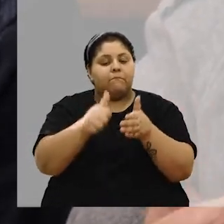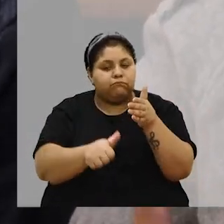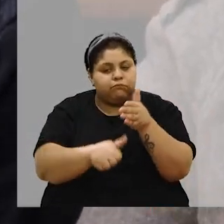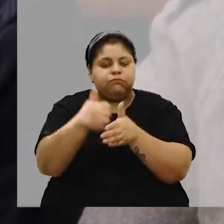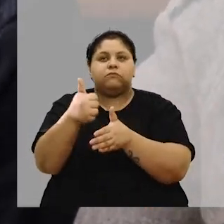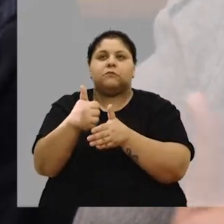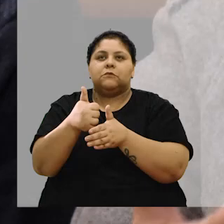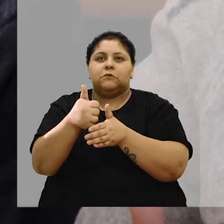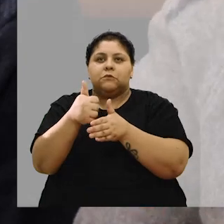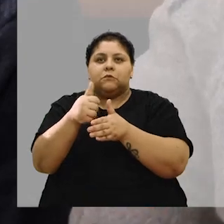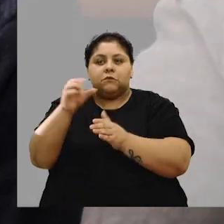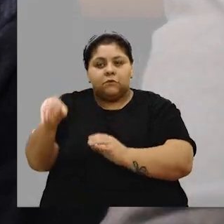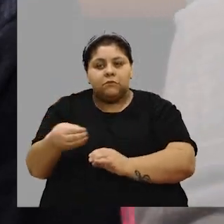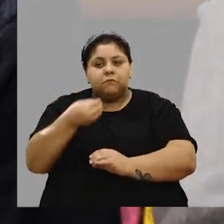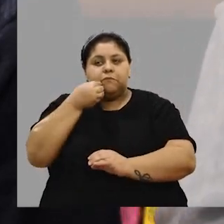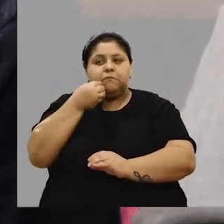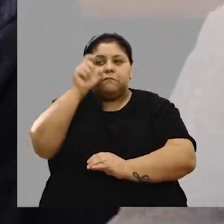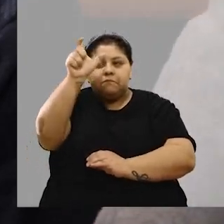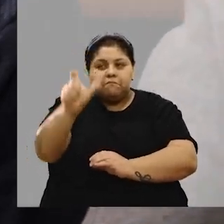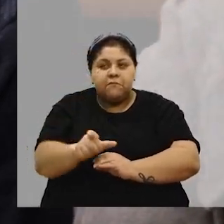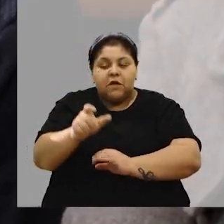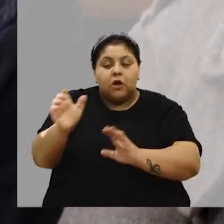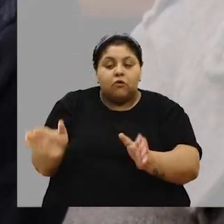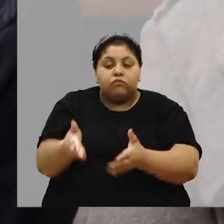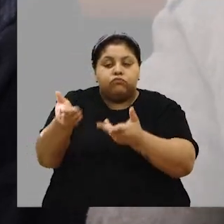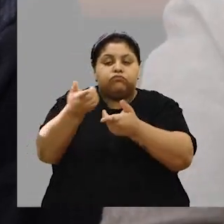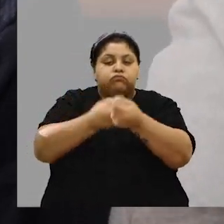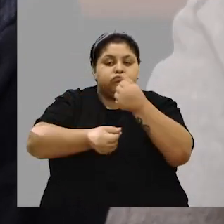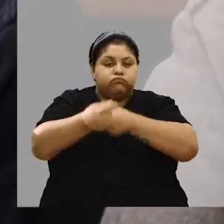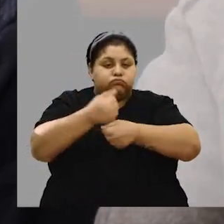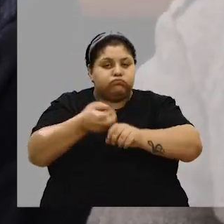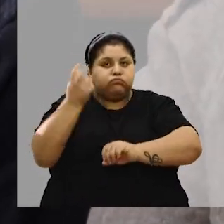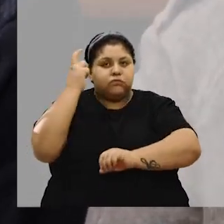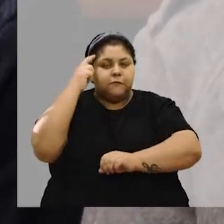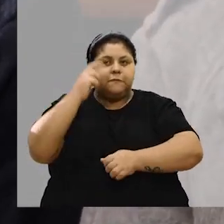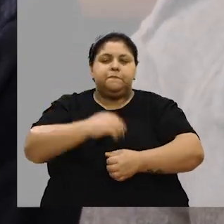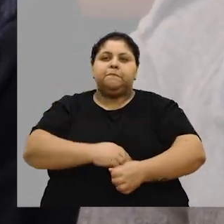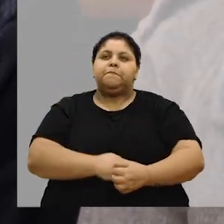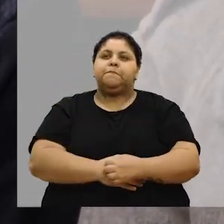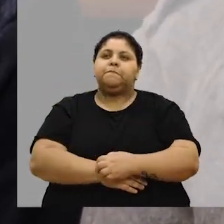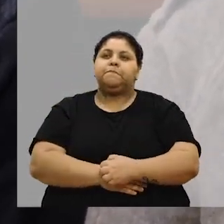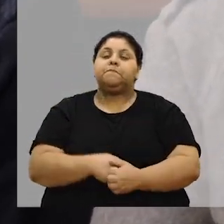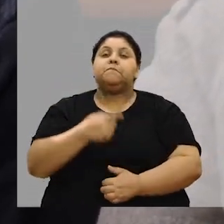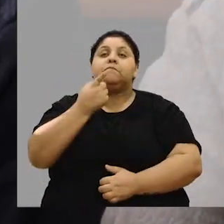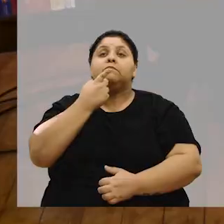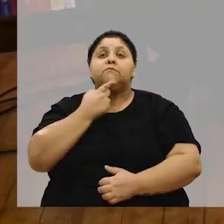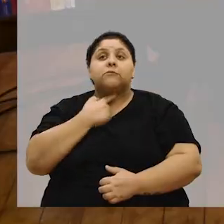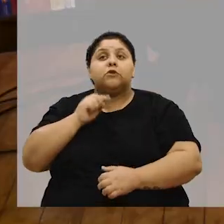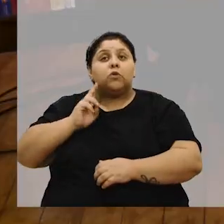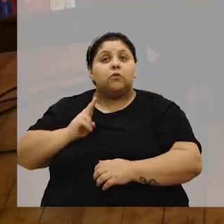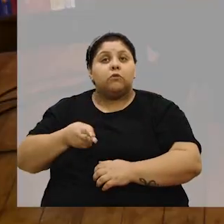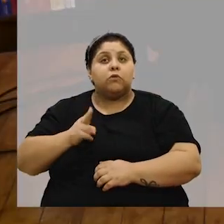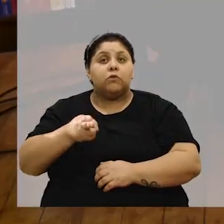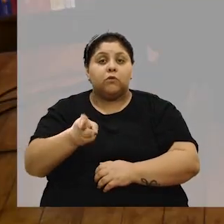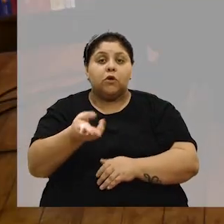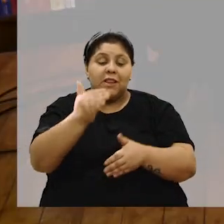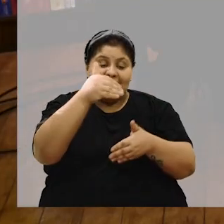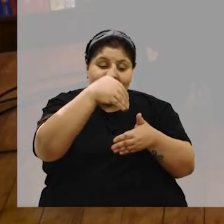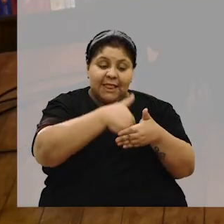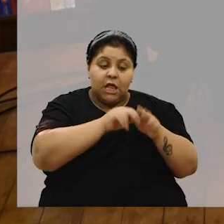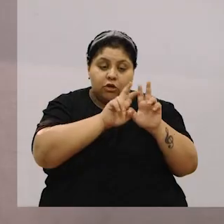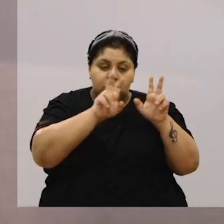vez mais aprimorando, melhorando, dando oportunidade para as pessoas e estimulando a economia da cultura. Eu gostaria que